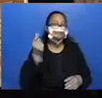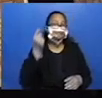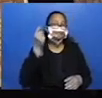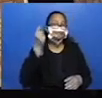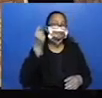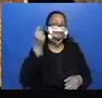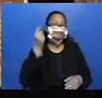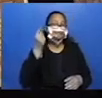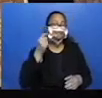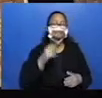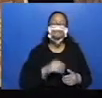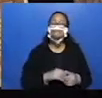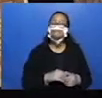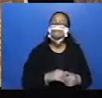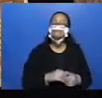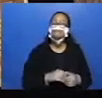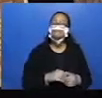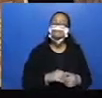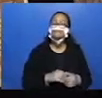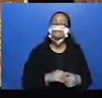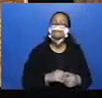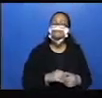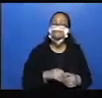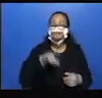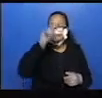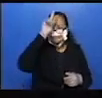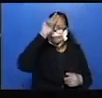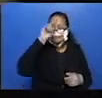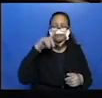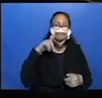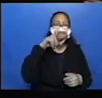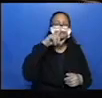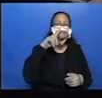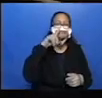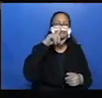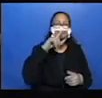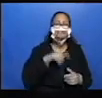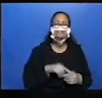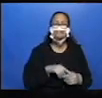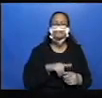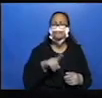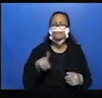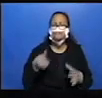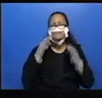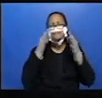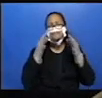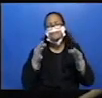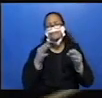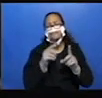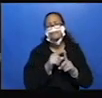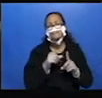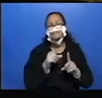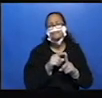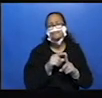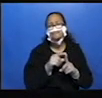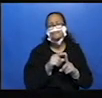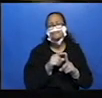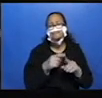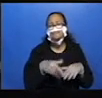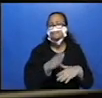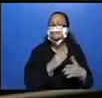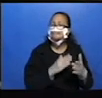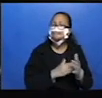misterioso sarcófago e escaravelho perigoso. Você prestou atenção nessas palavras? Todas